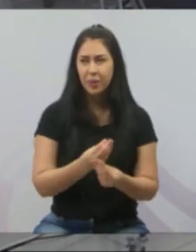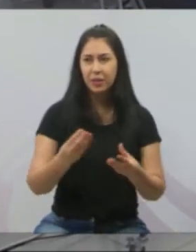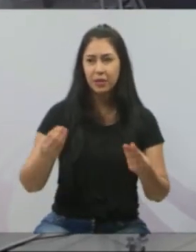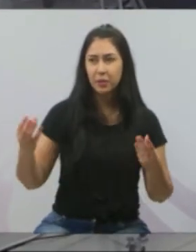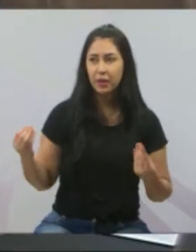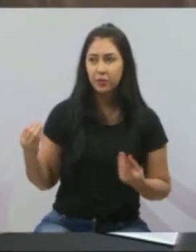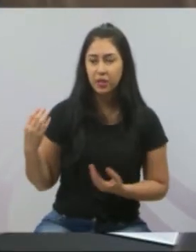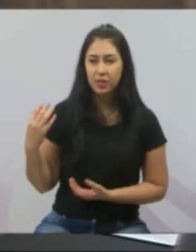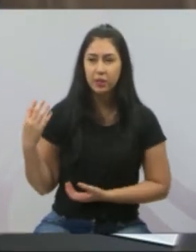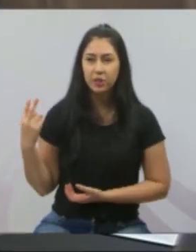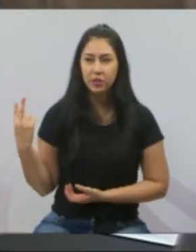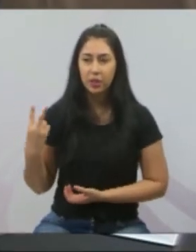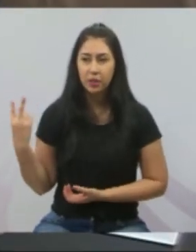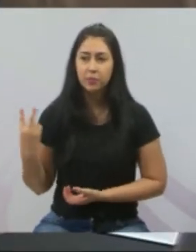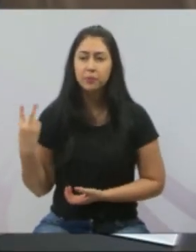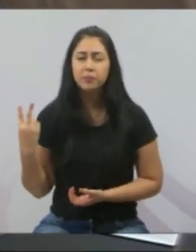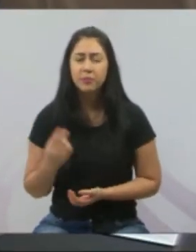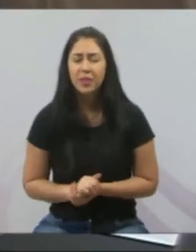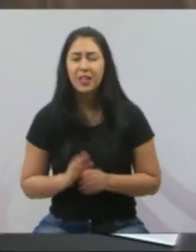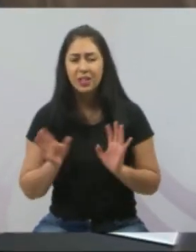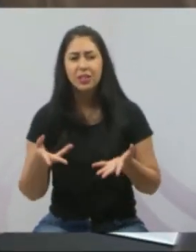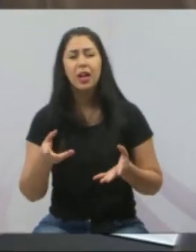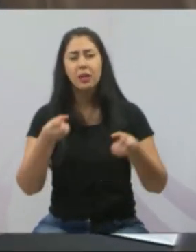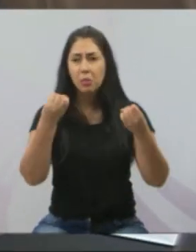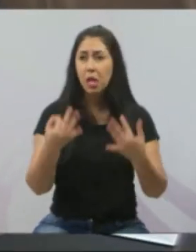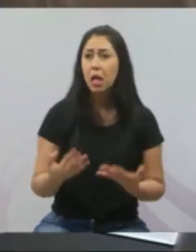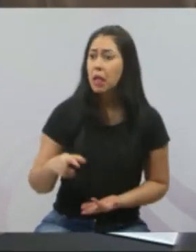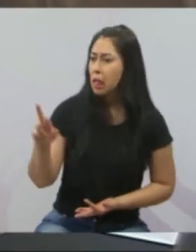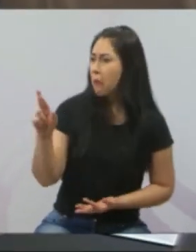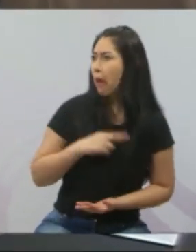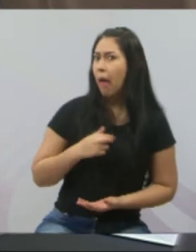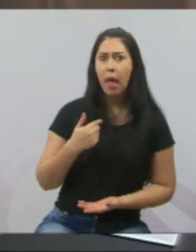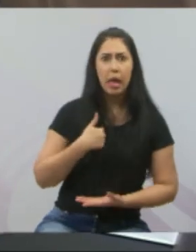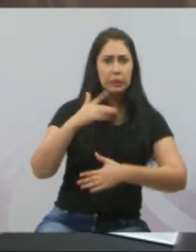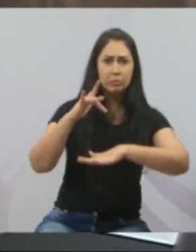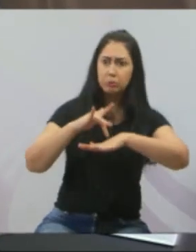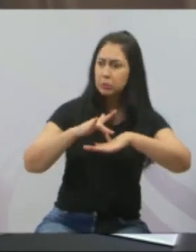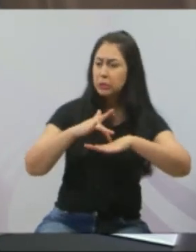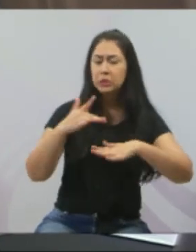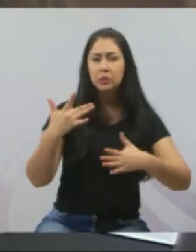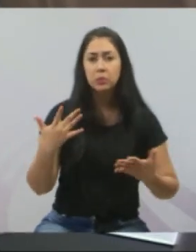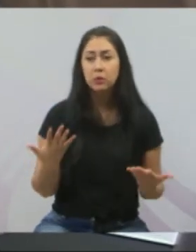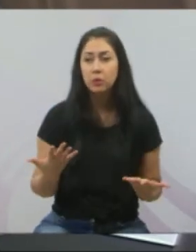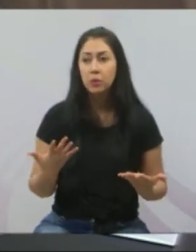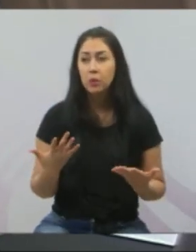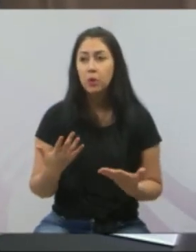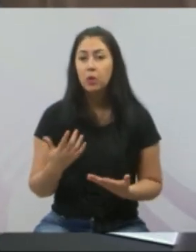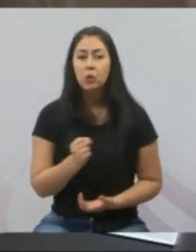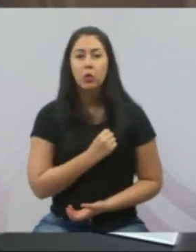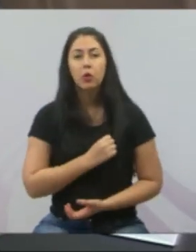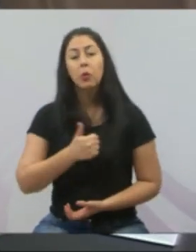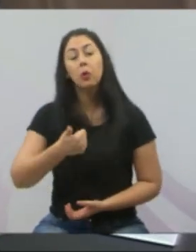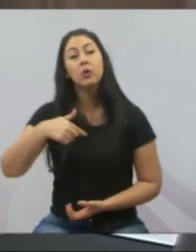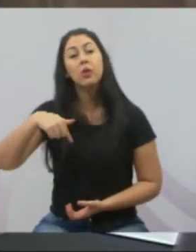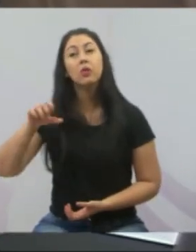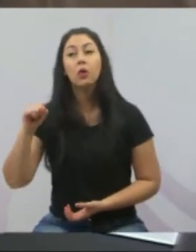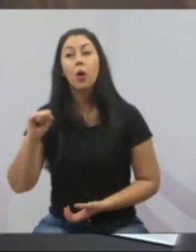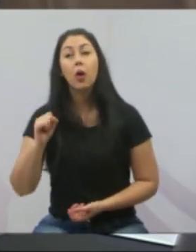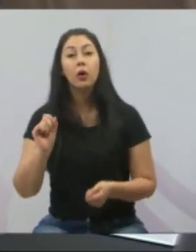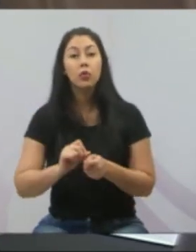município. Requeiro ao excelentíssimo senhor presidente desta Casa, ouvido e aprovado pelo egrégio plenário, cumpridas as formalidades regimentais,